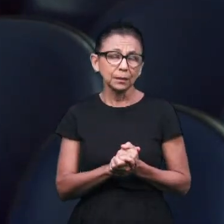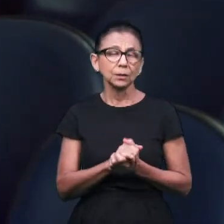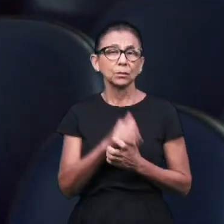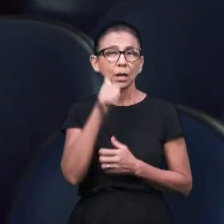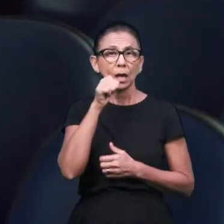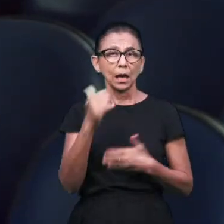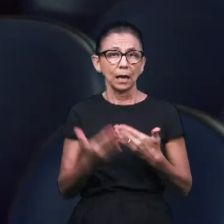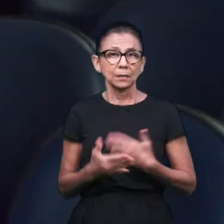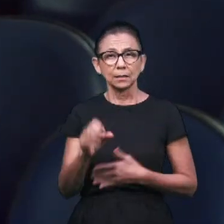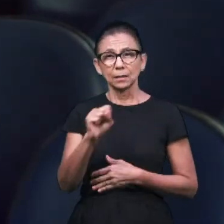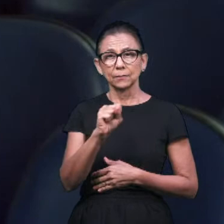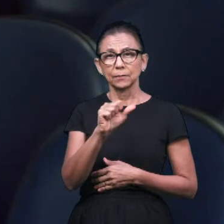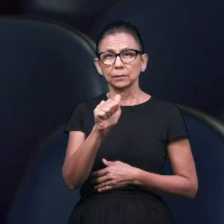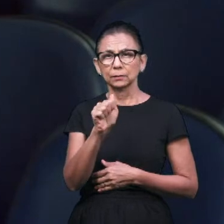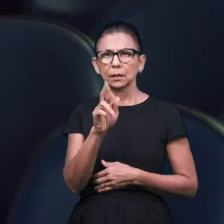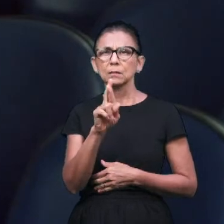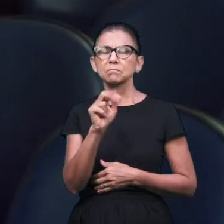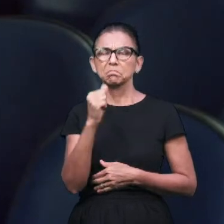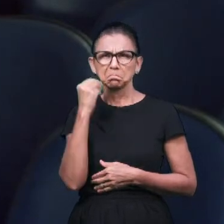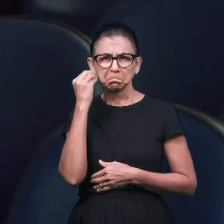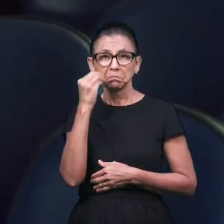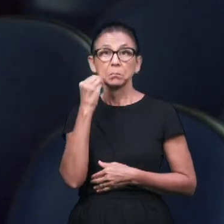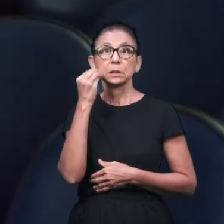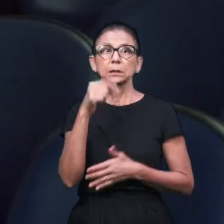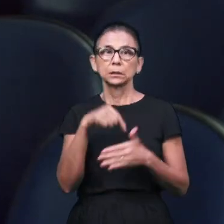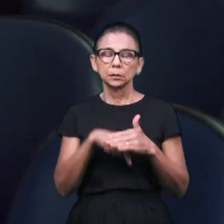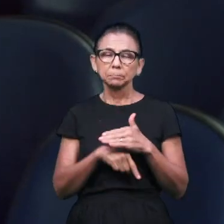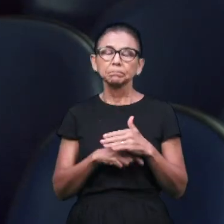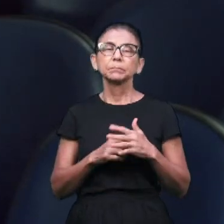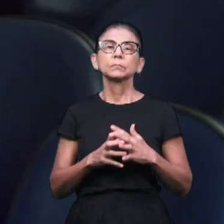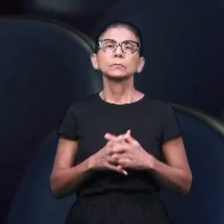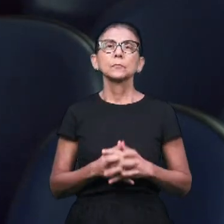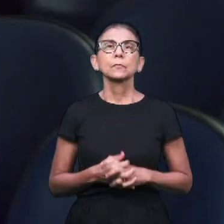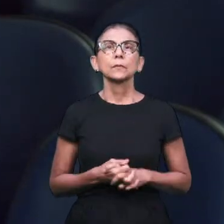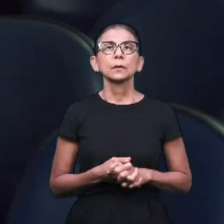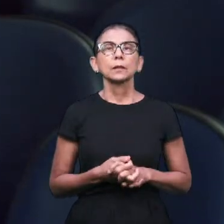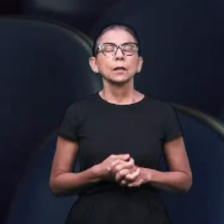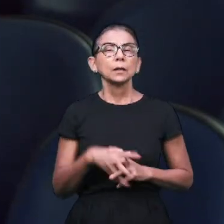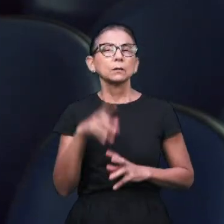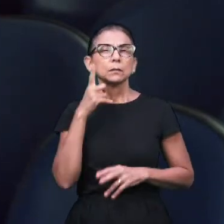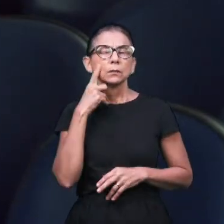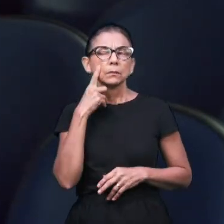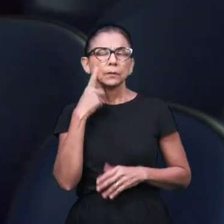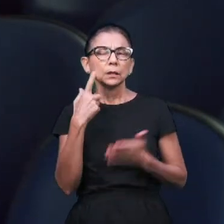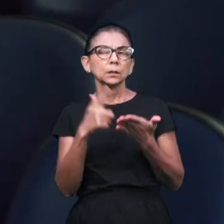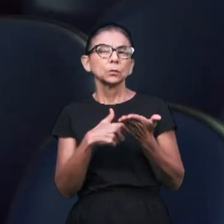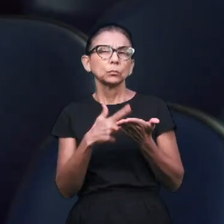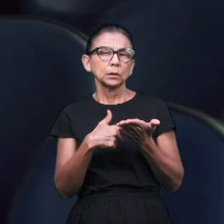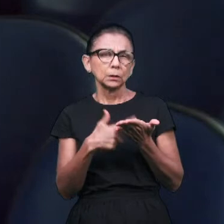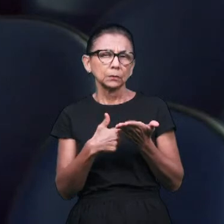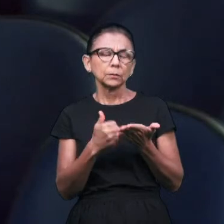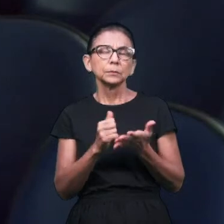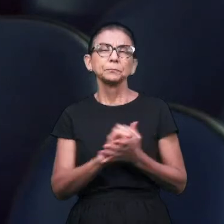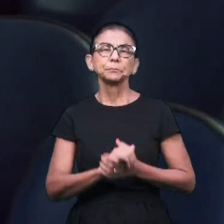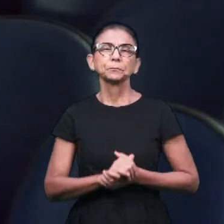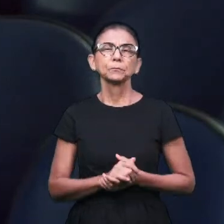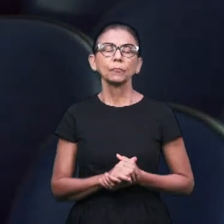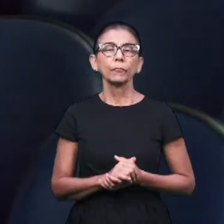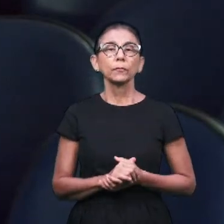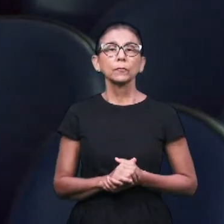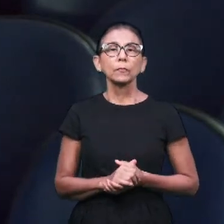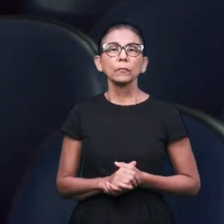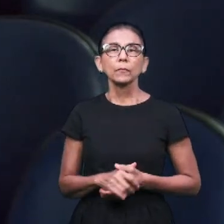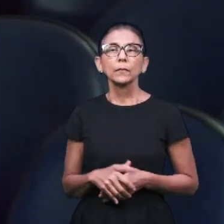vai nos ajudar. Vamos ver se nós trabalhamos juntos nisso aí, para sair esse livro. É um livro não muito extenso, né? Nós vemos que a